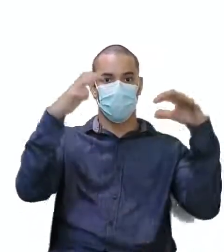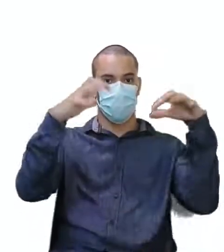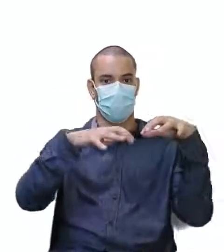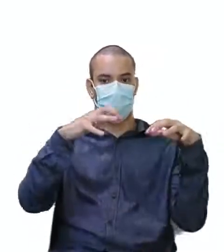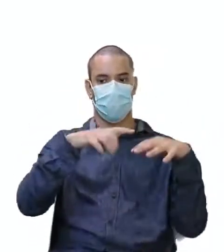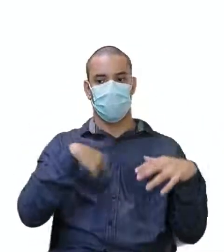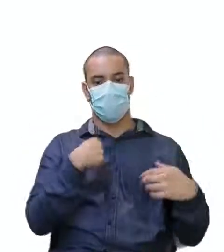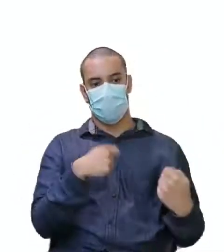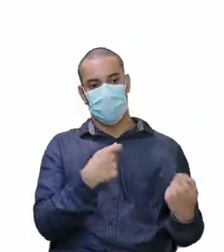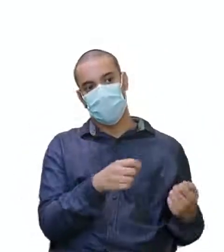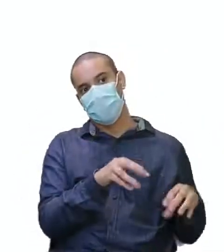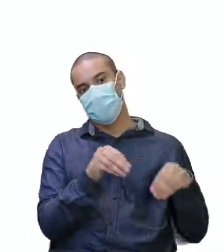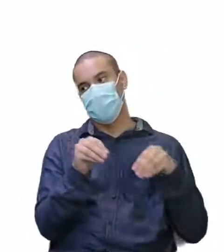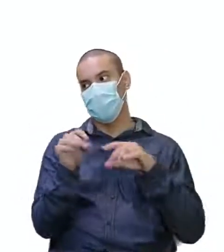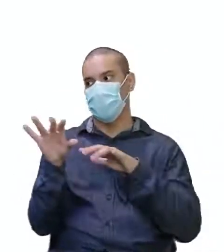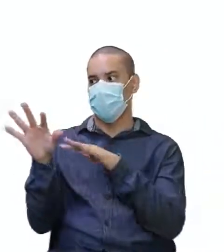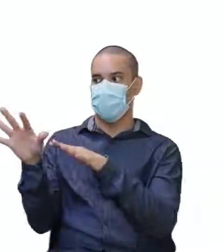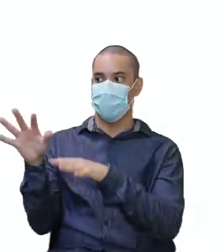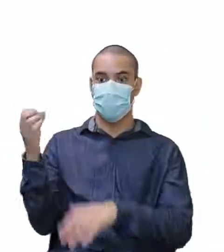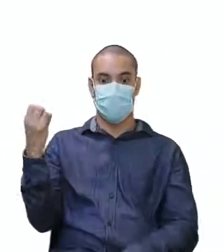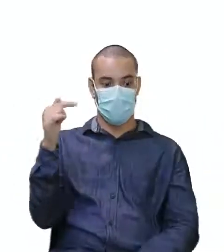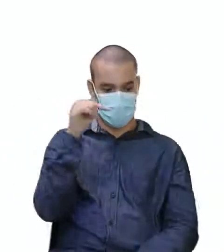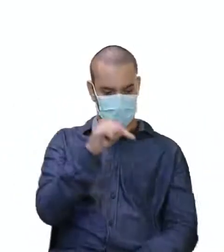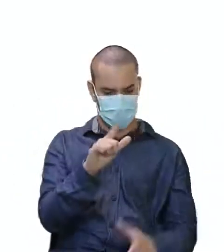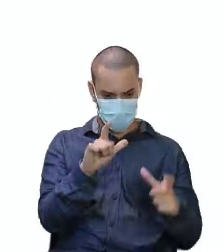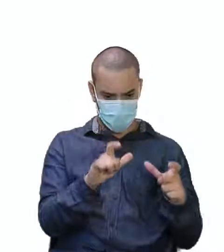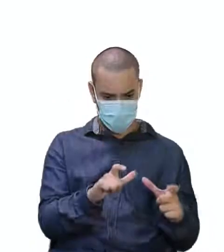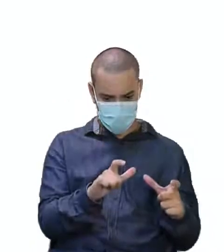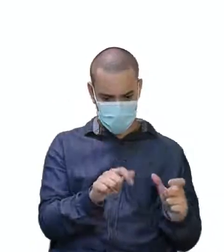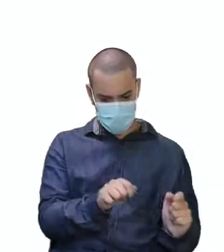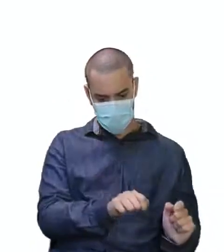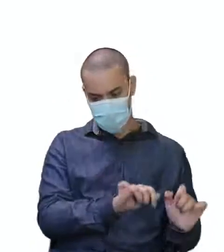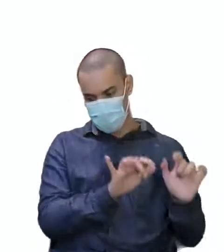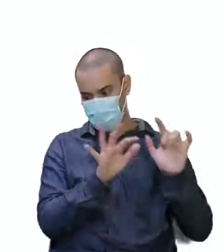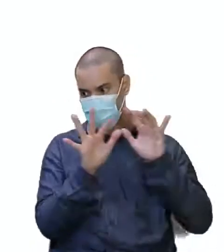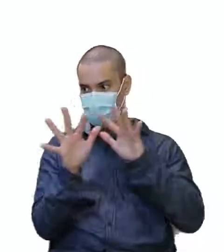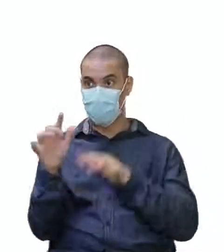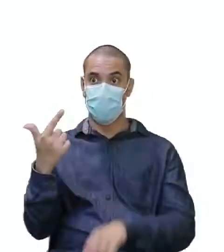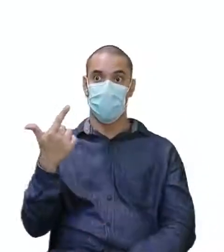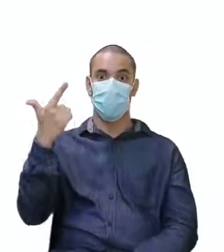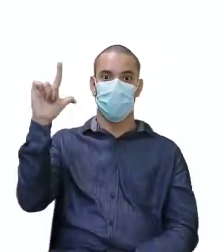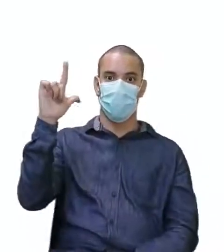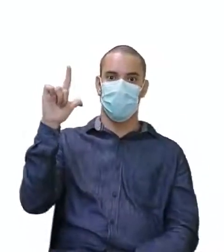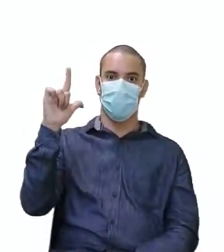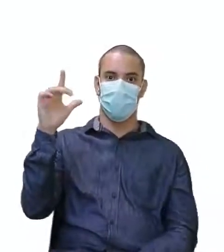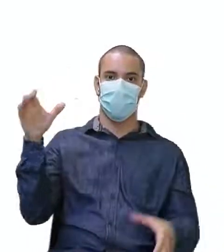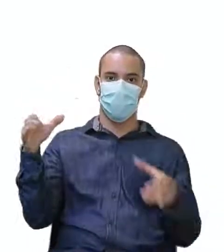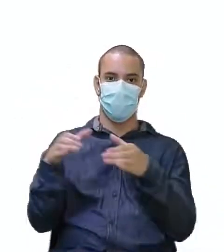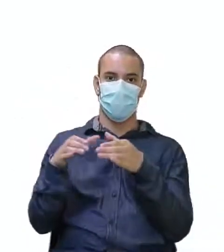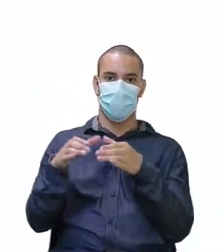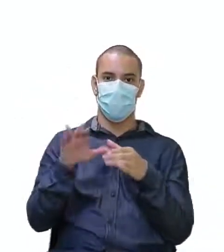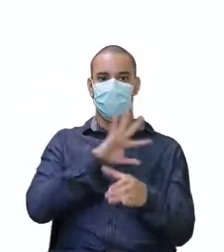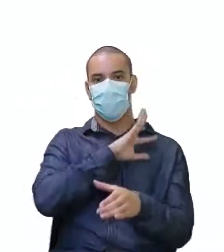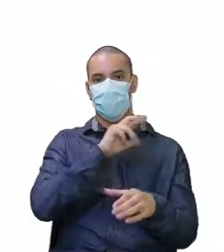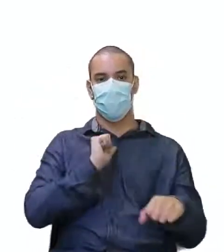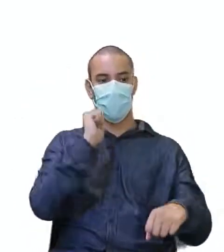fica sem alimentação. Quando ele sai desse local, outras espécies